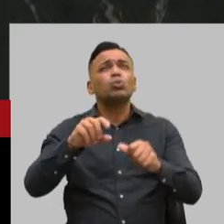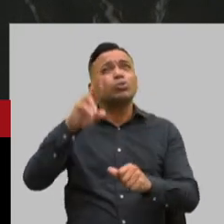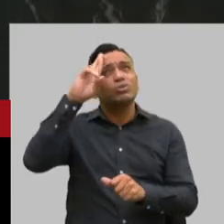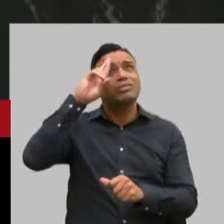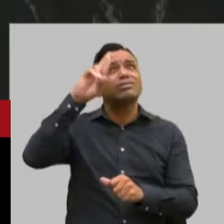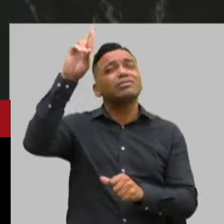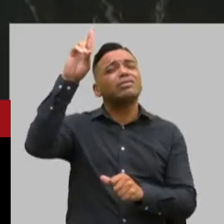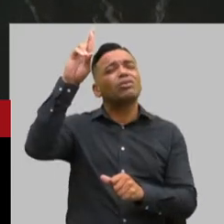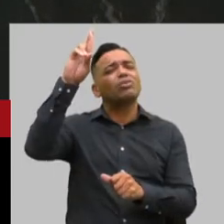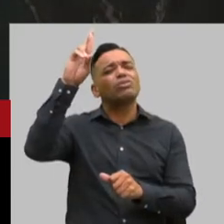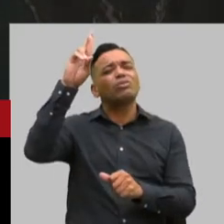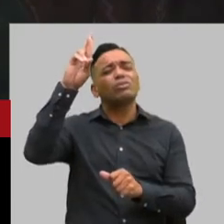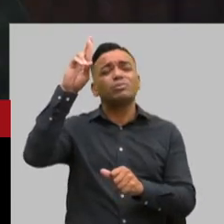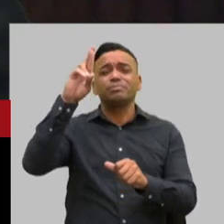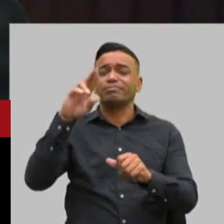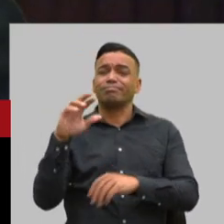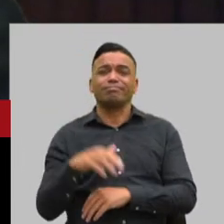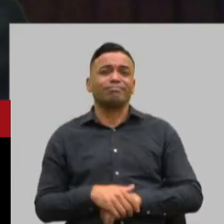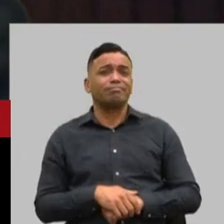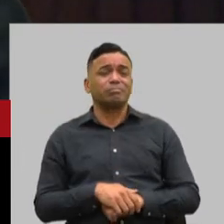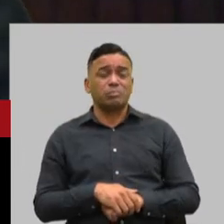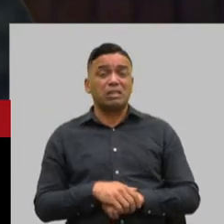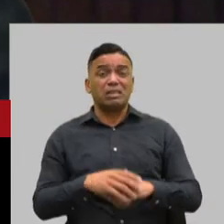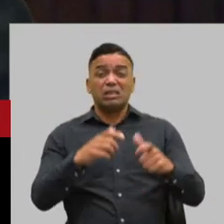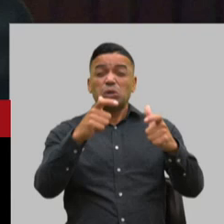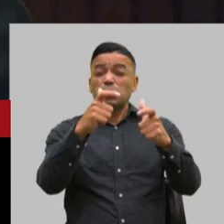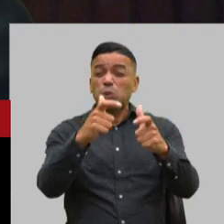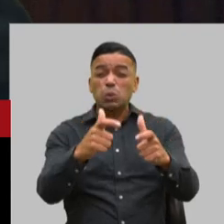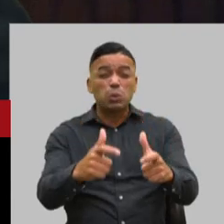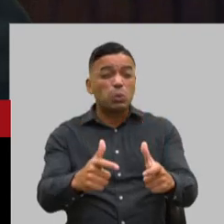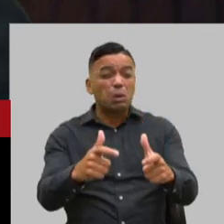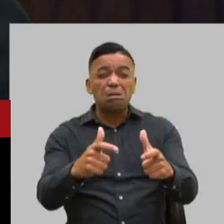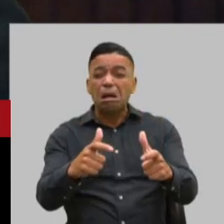Se o vale da morte